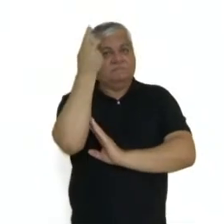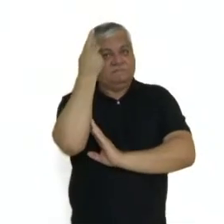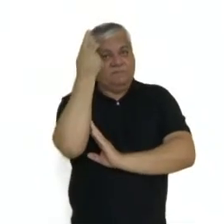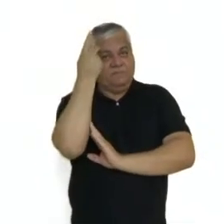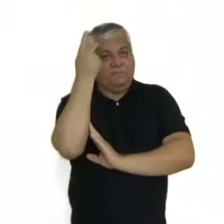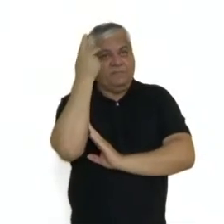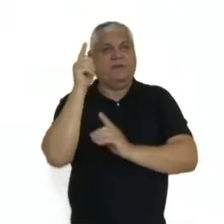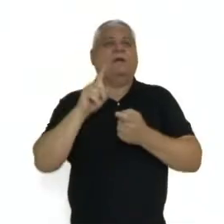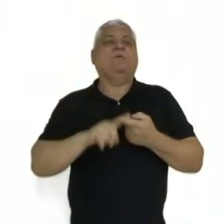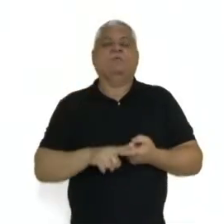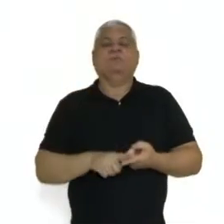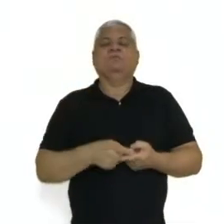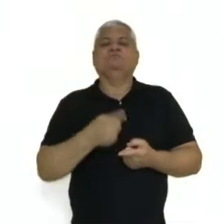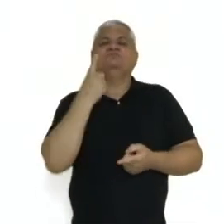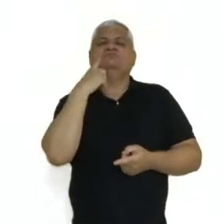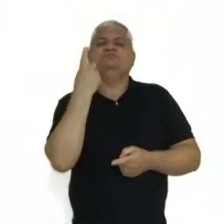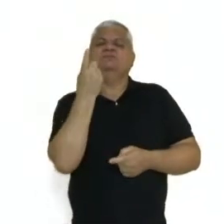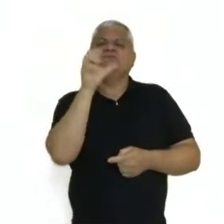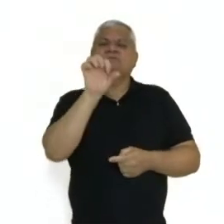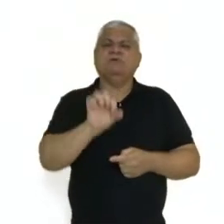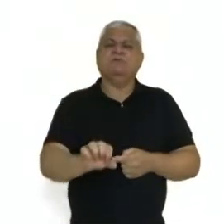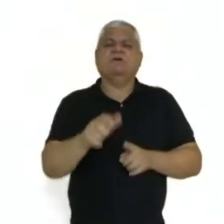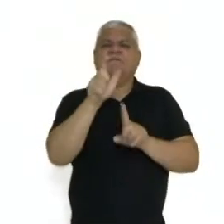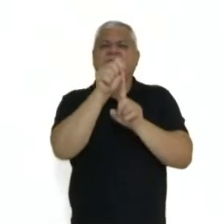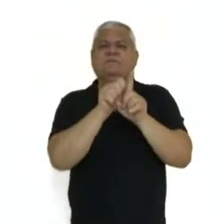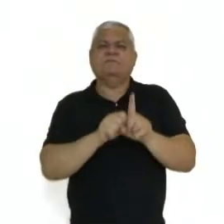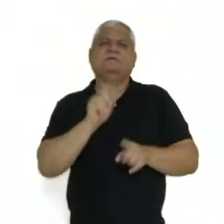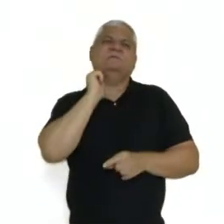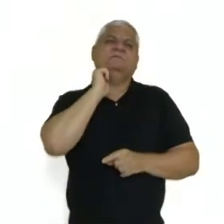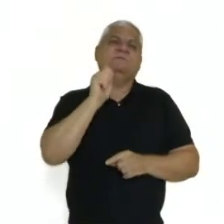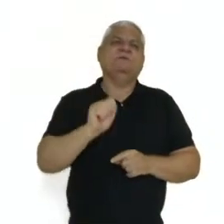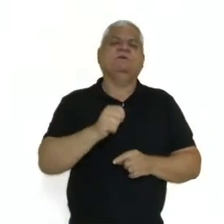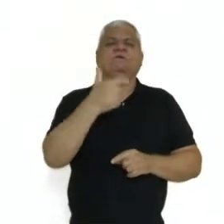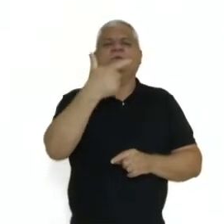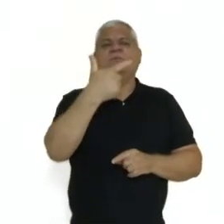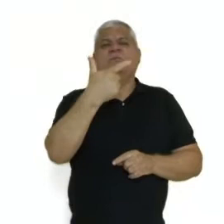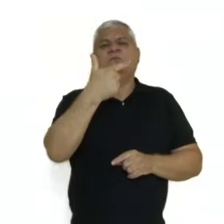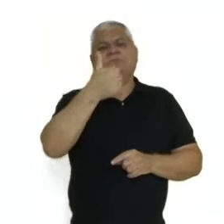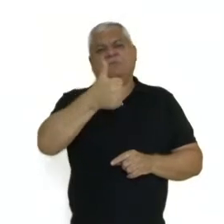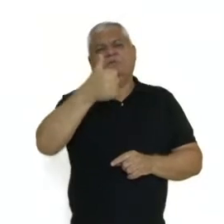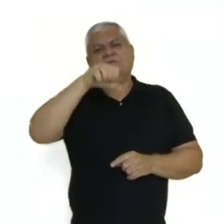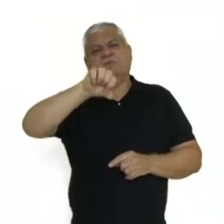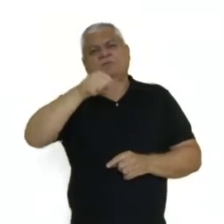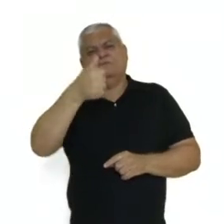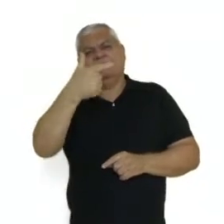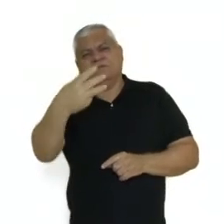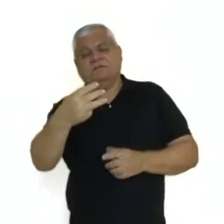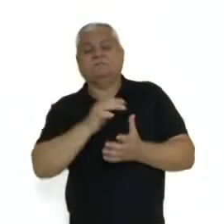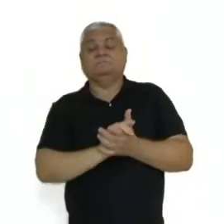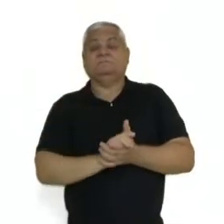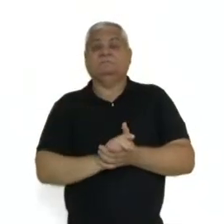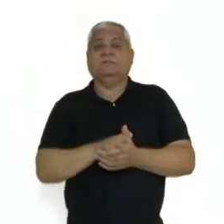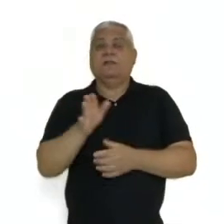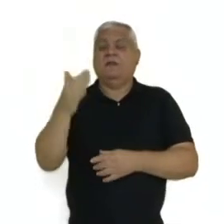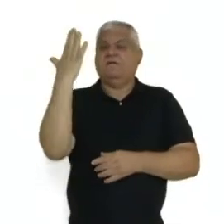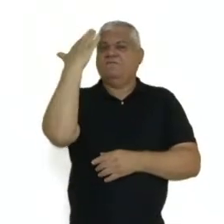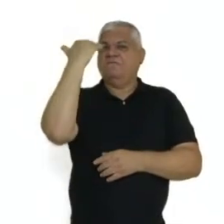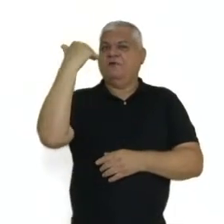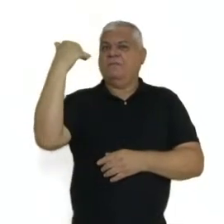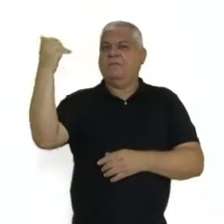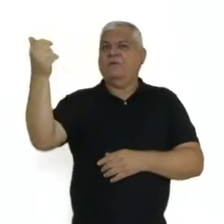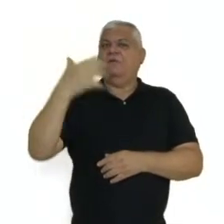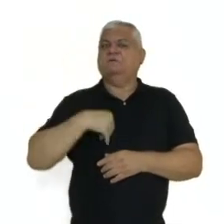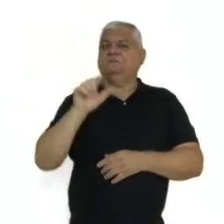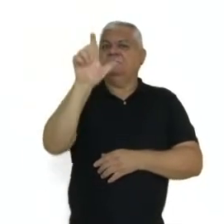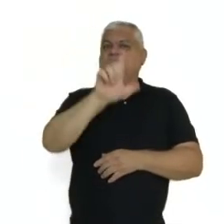nascida Lígia de Azevedo Fagundes, em São Paulo, 19 de abril de 1923. Também conhecida como a dama da